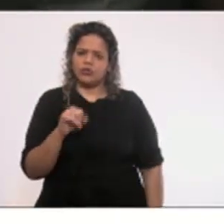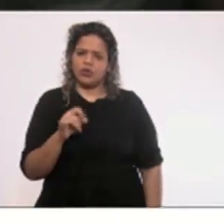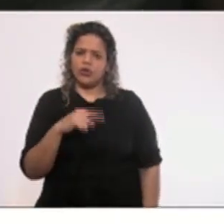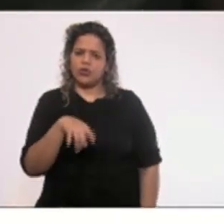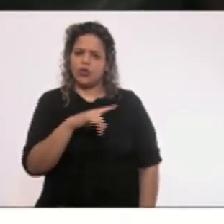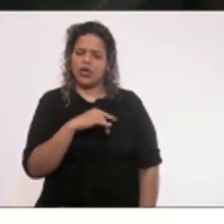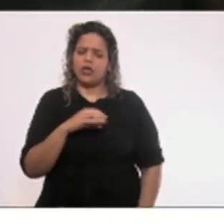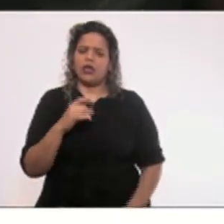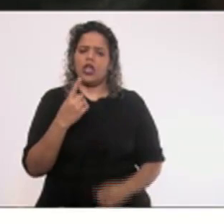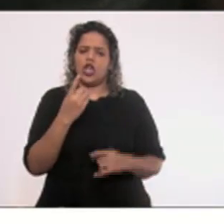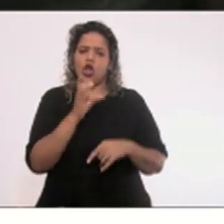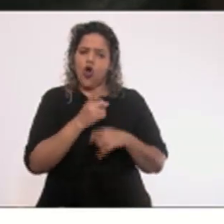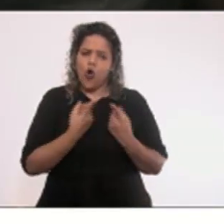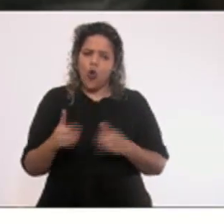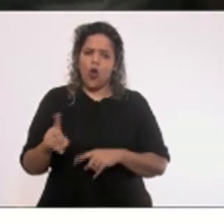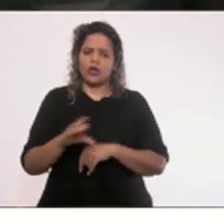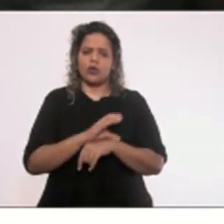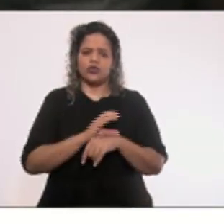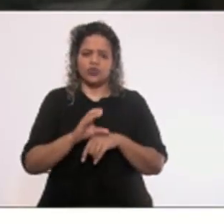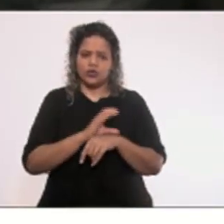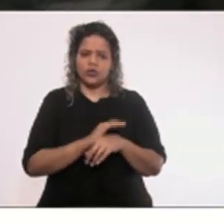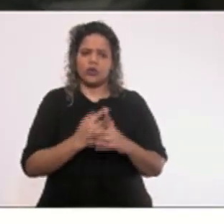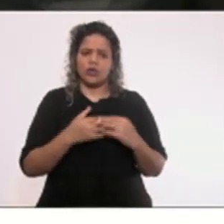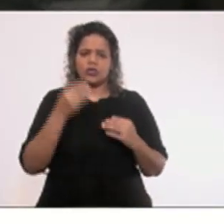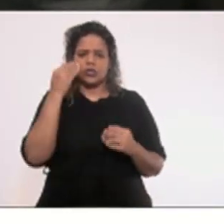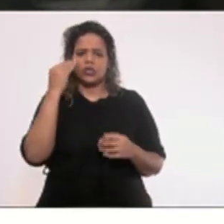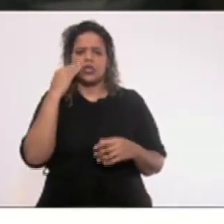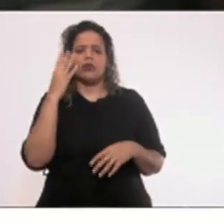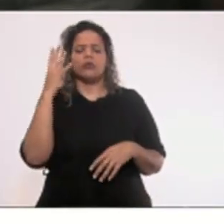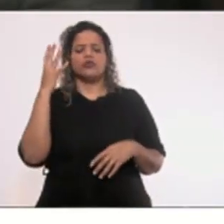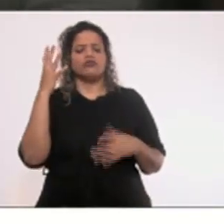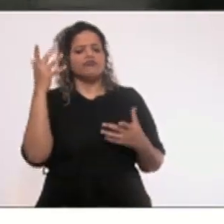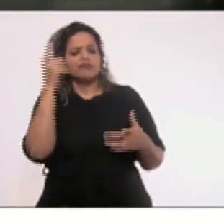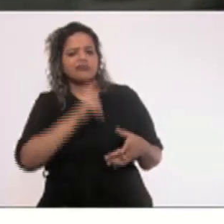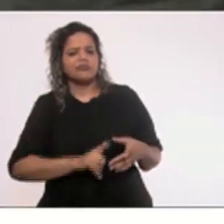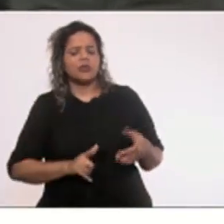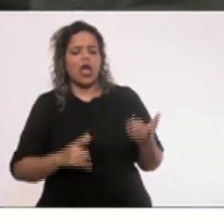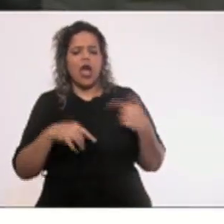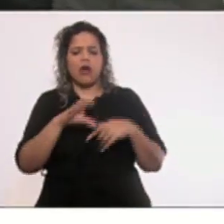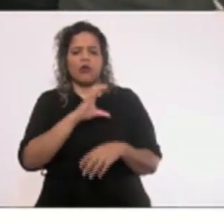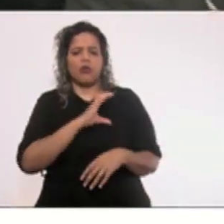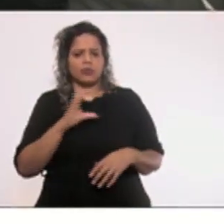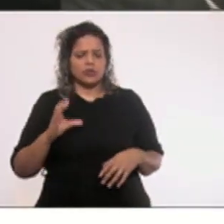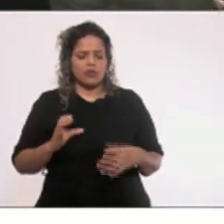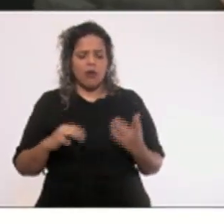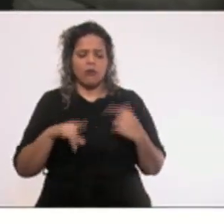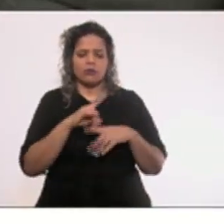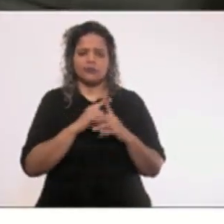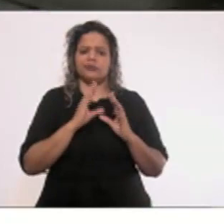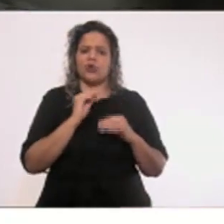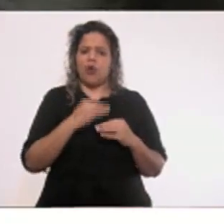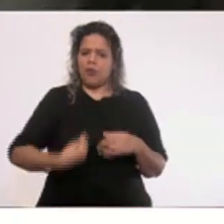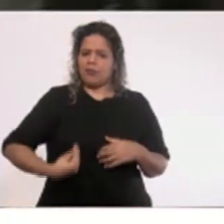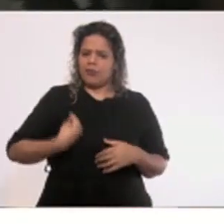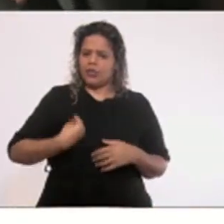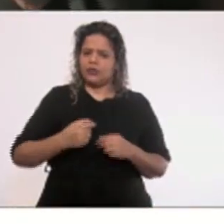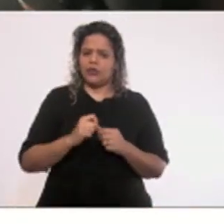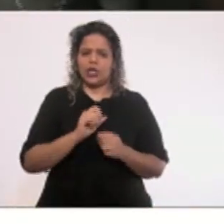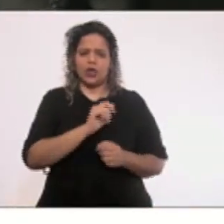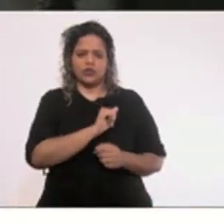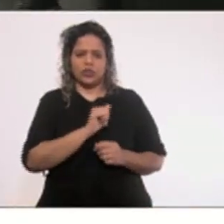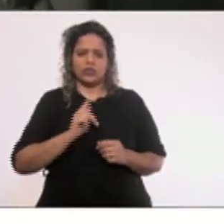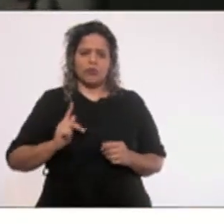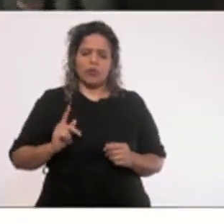era inconstitucional, nós tentamos salvar esse projeto, a Comissão de Direitos Imobiliários do OAB compareceu, fez uma audiência